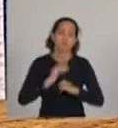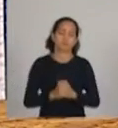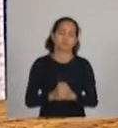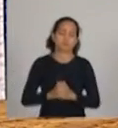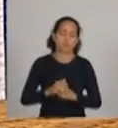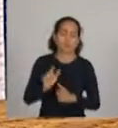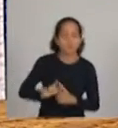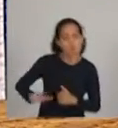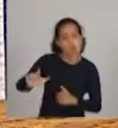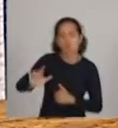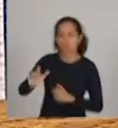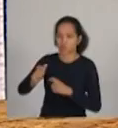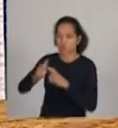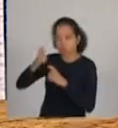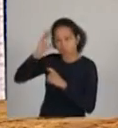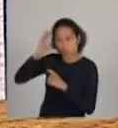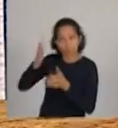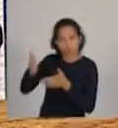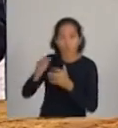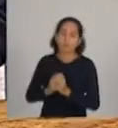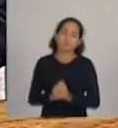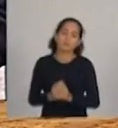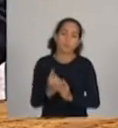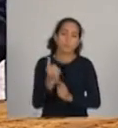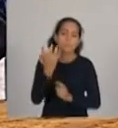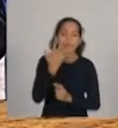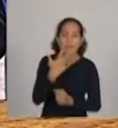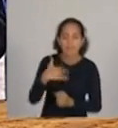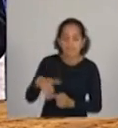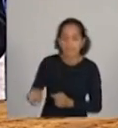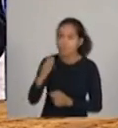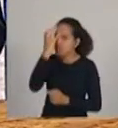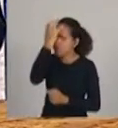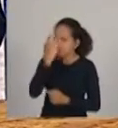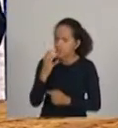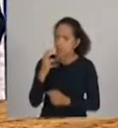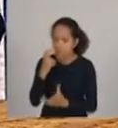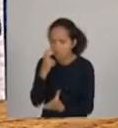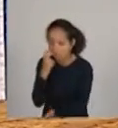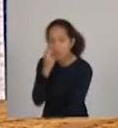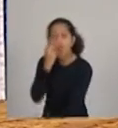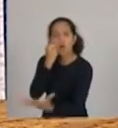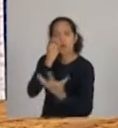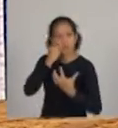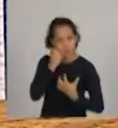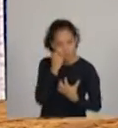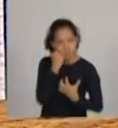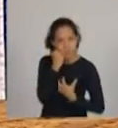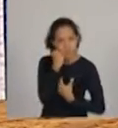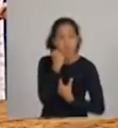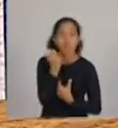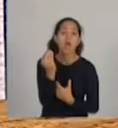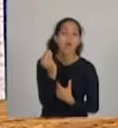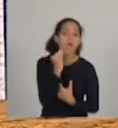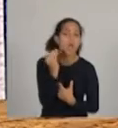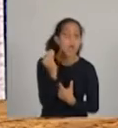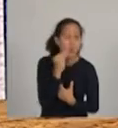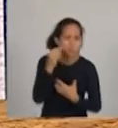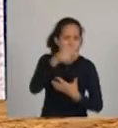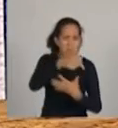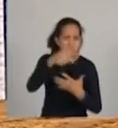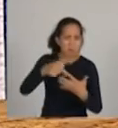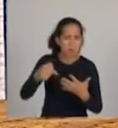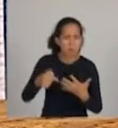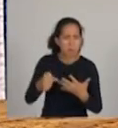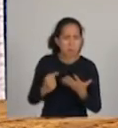doutor Hércules, que uma criança é uma coisa muito séria. Então, assim, é óbvio que tem que ter vários cuidados